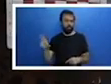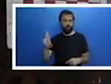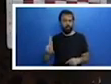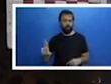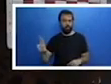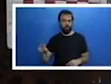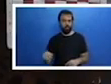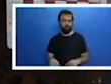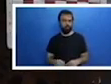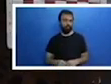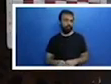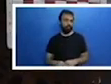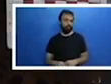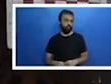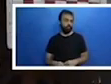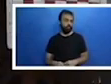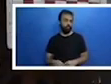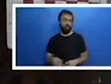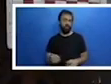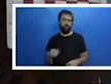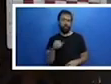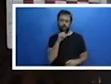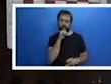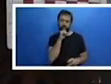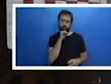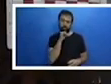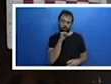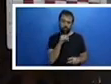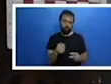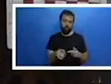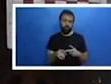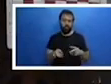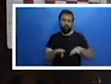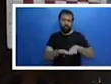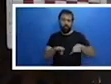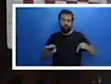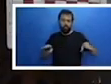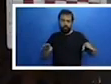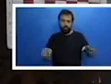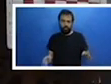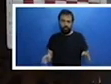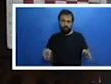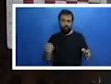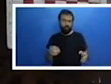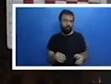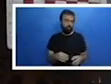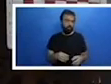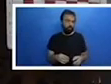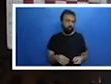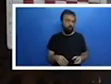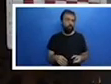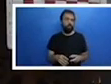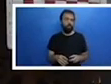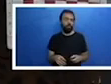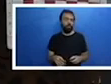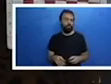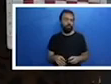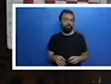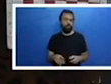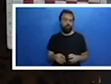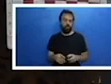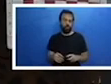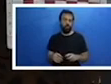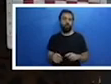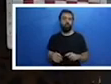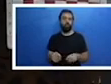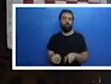aparelhos que já estão ali no cenário, como, por exemplo, o solo, o cavalo, né, a mesa de salto, ou até o trampolim